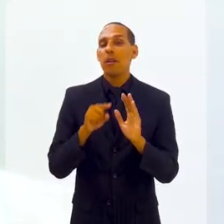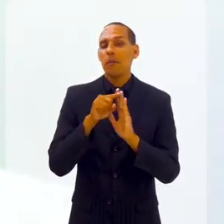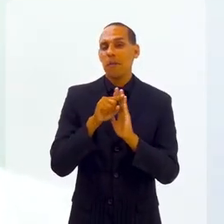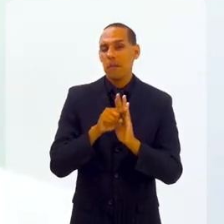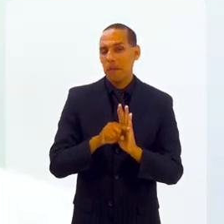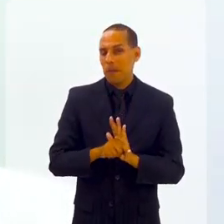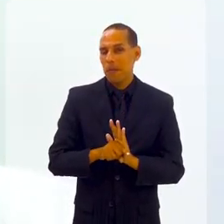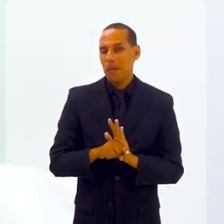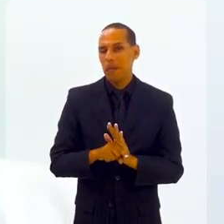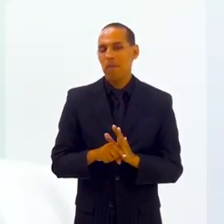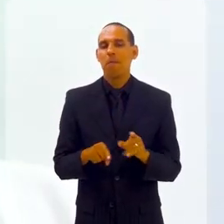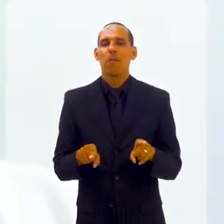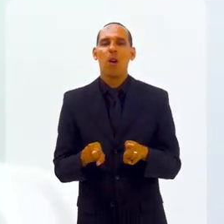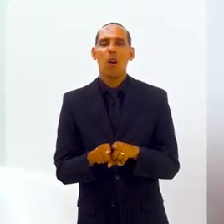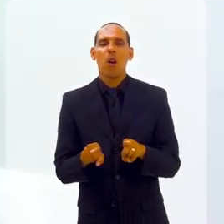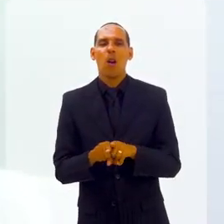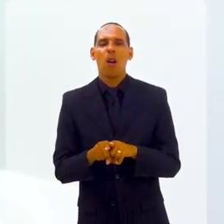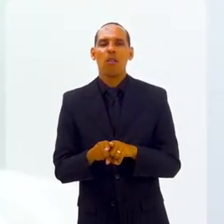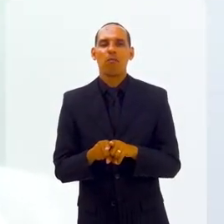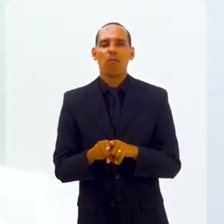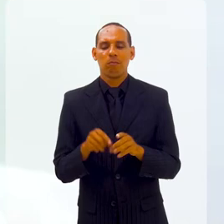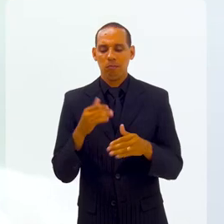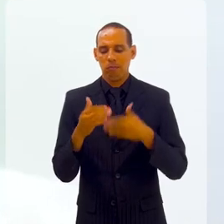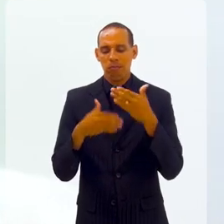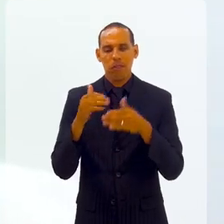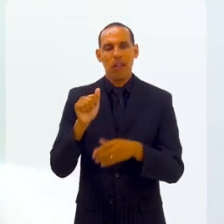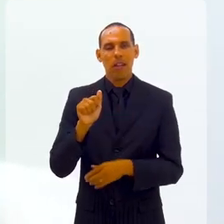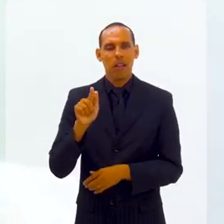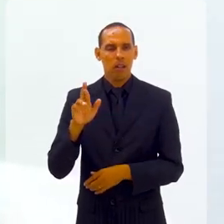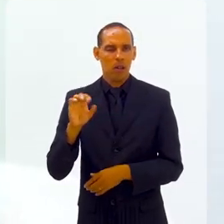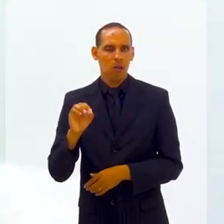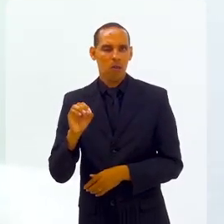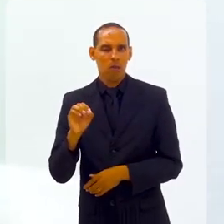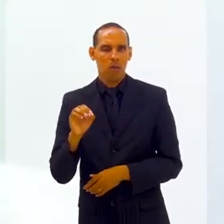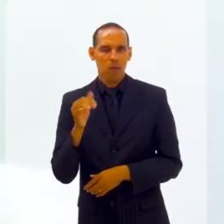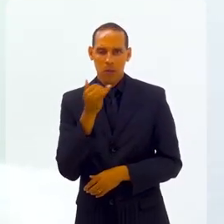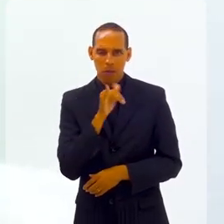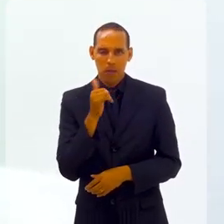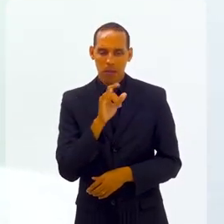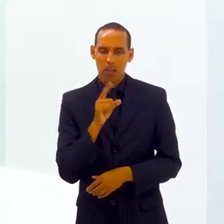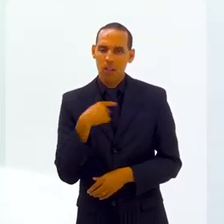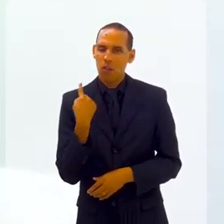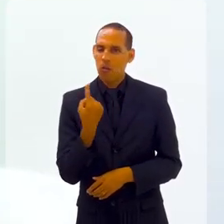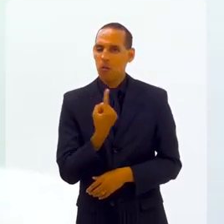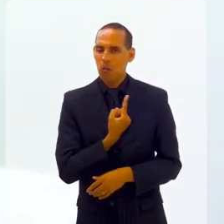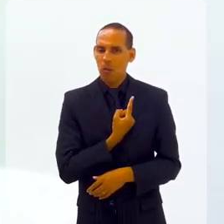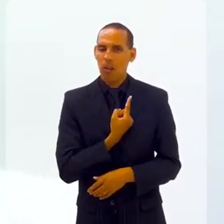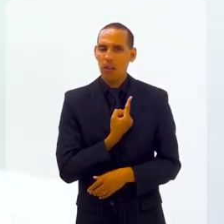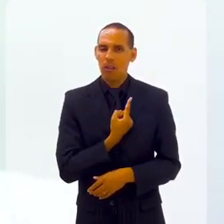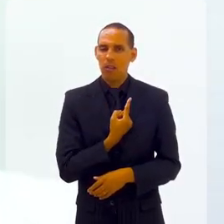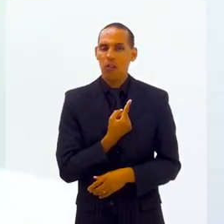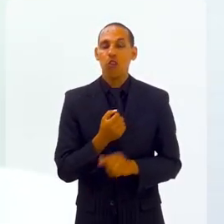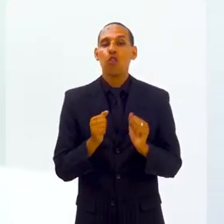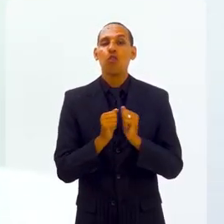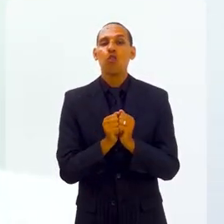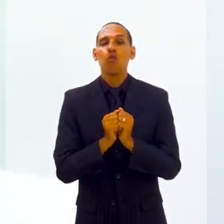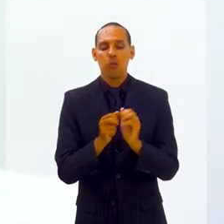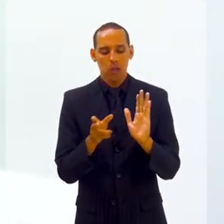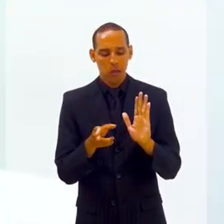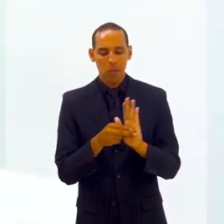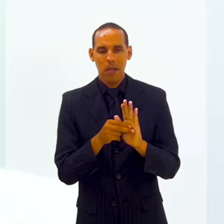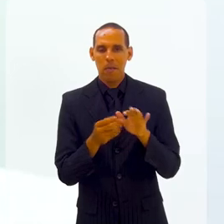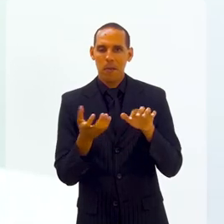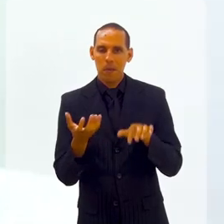pesquisas direcionadas altas desenvolvimento do Agro Fluminense nós temos a possibilidade através de